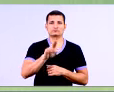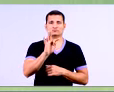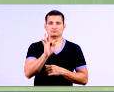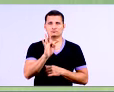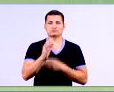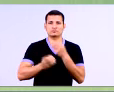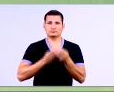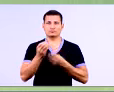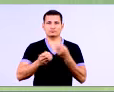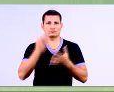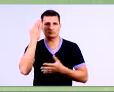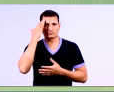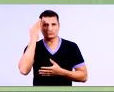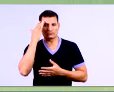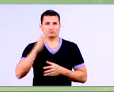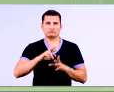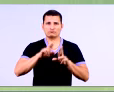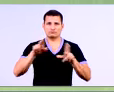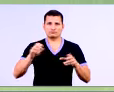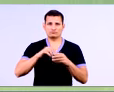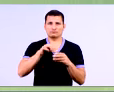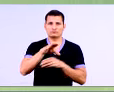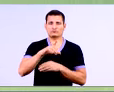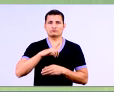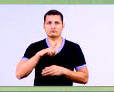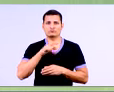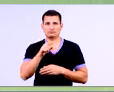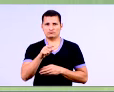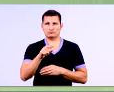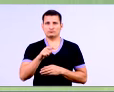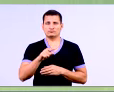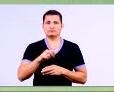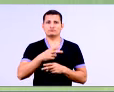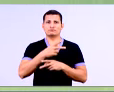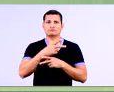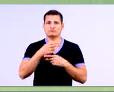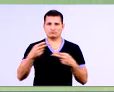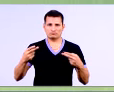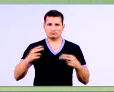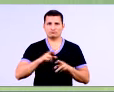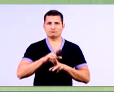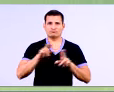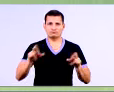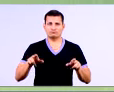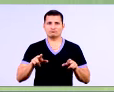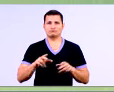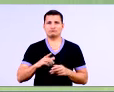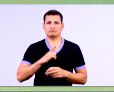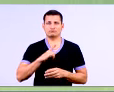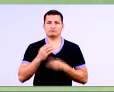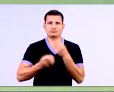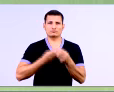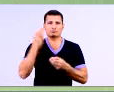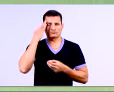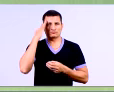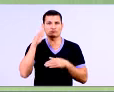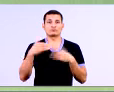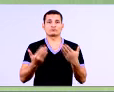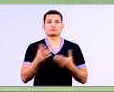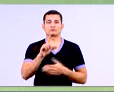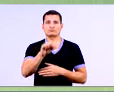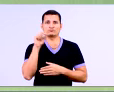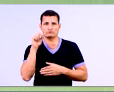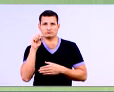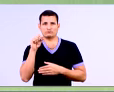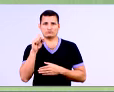Como saber dos diversos conteúdos que eu tenho, dos diversos elementos input que eu tenho em sala, como saber qual eu vou pegar? Eu